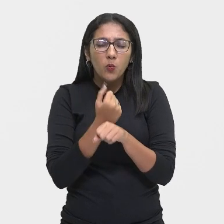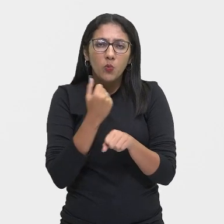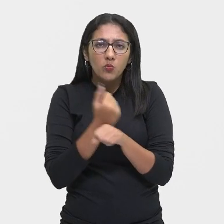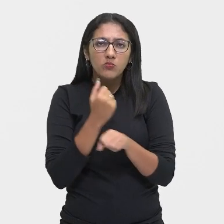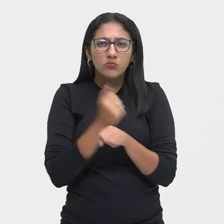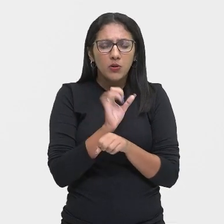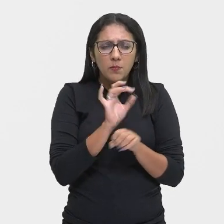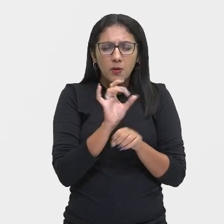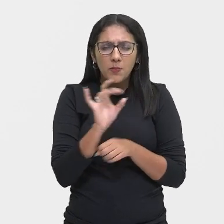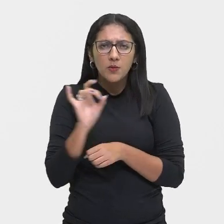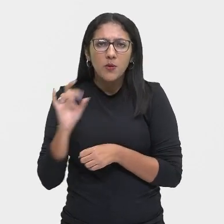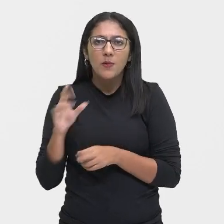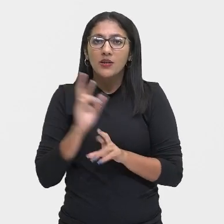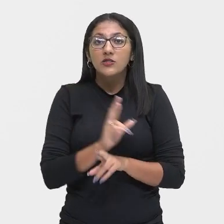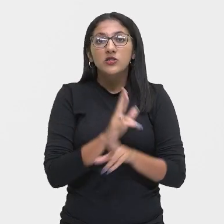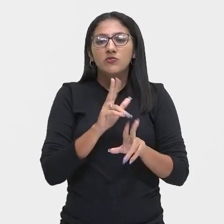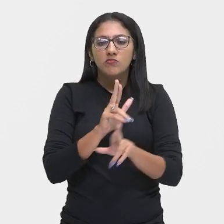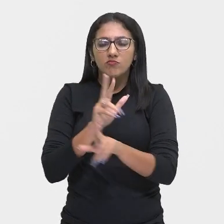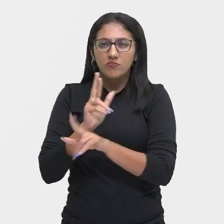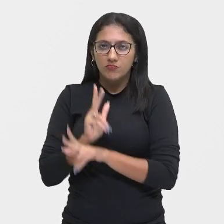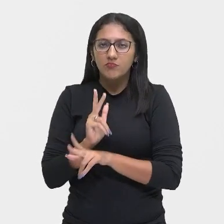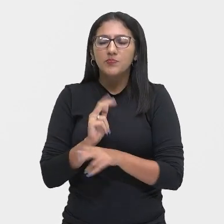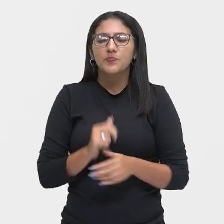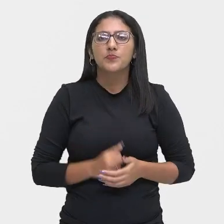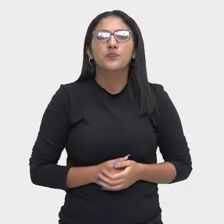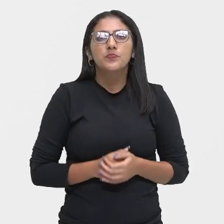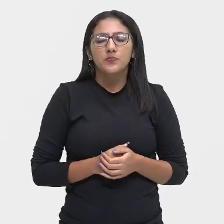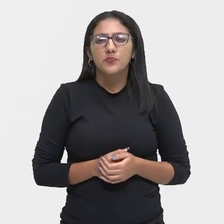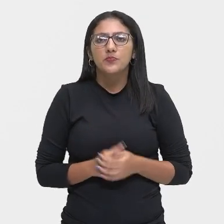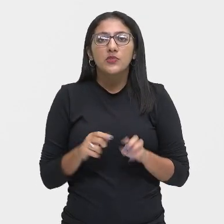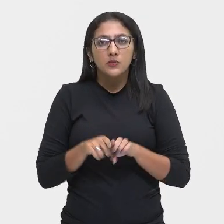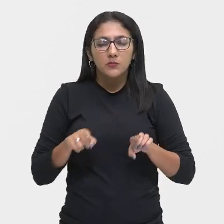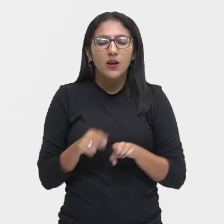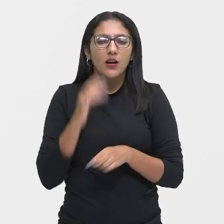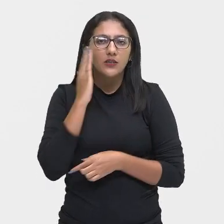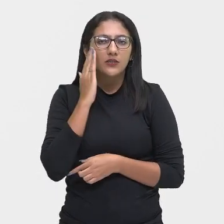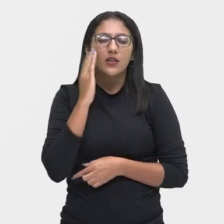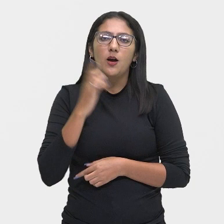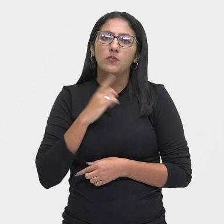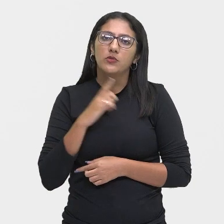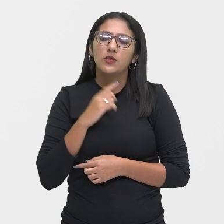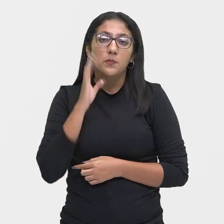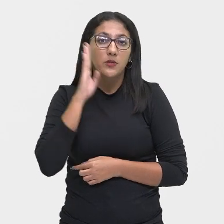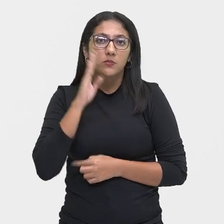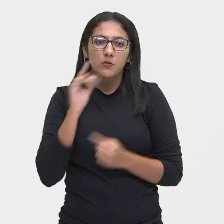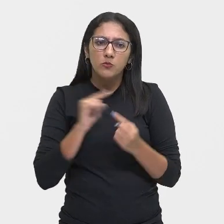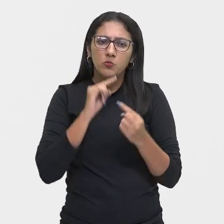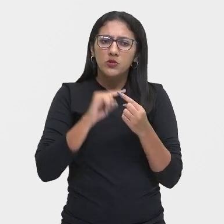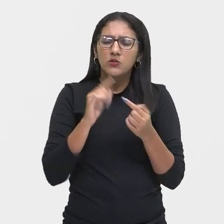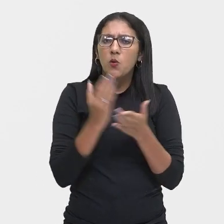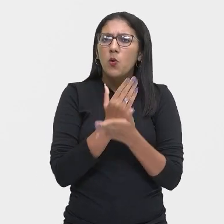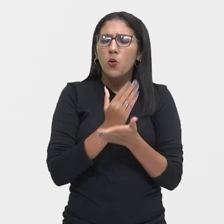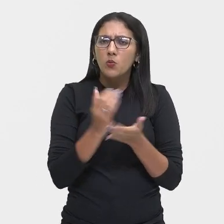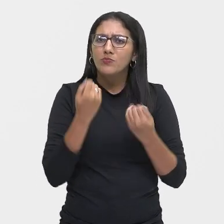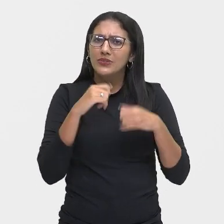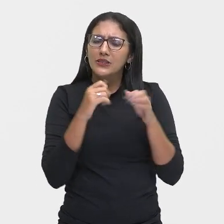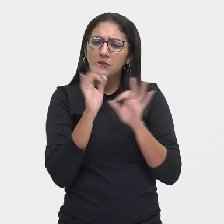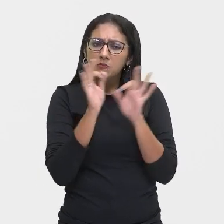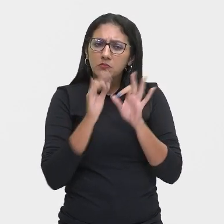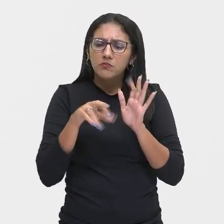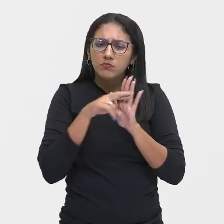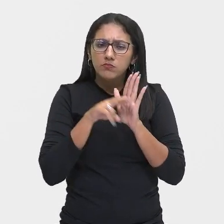cada jogo diferente um do outro. Embora ele tenha de cumprir algumas metas e missões